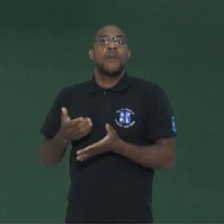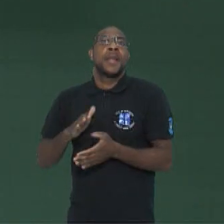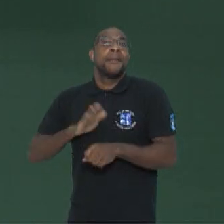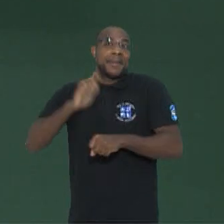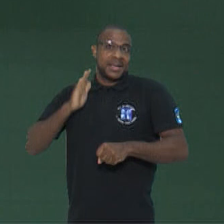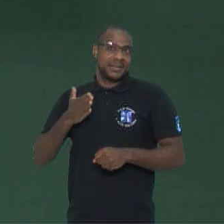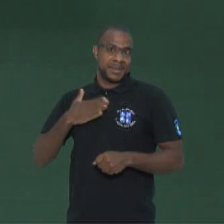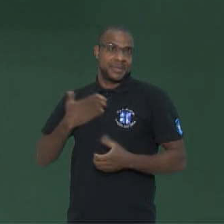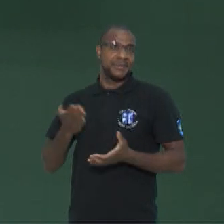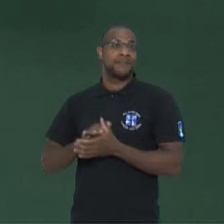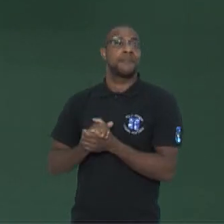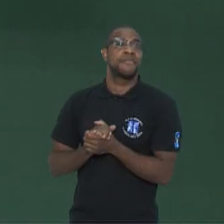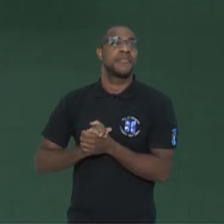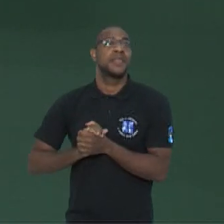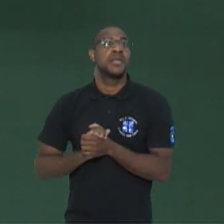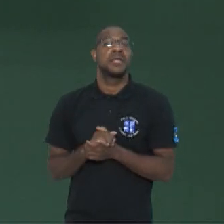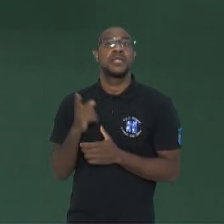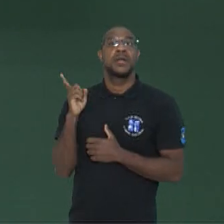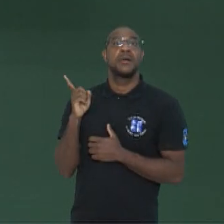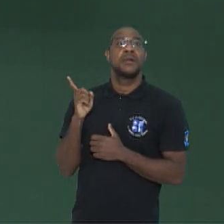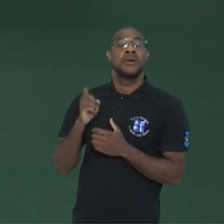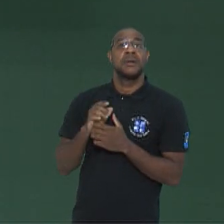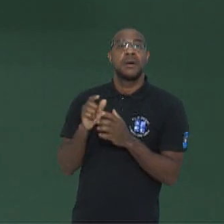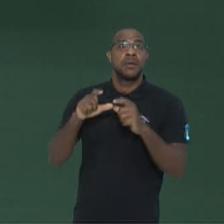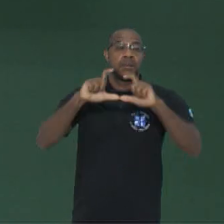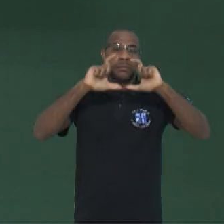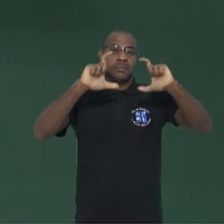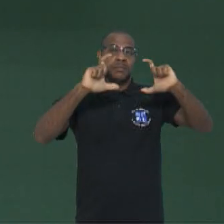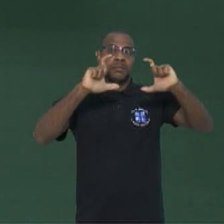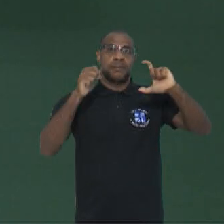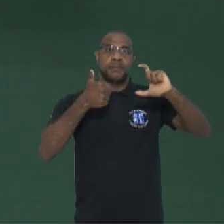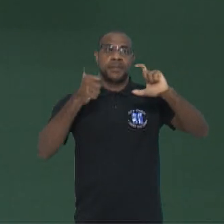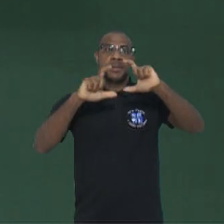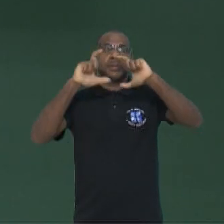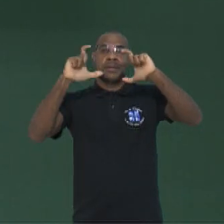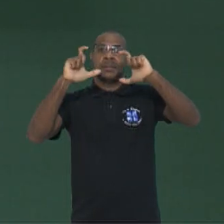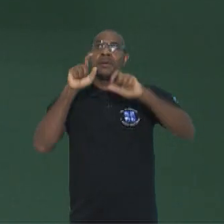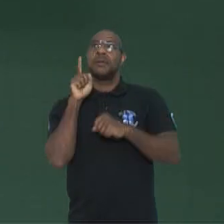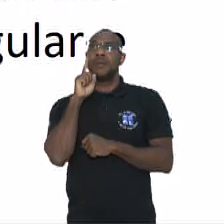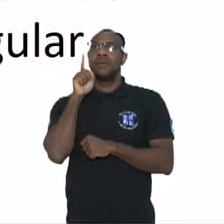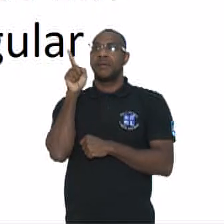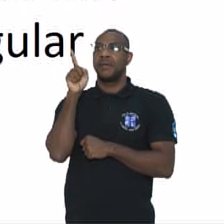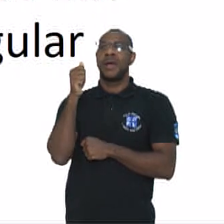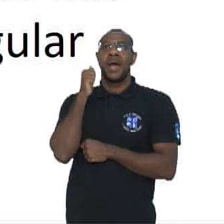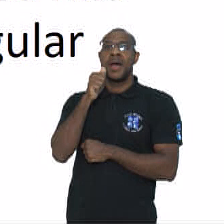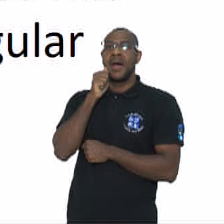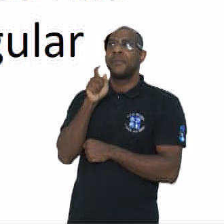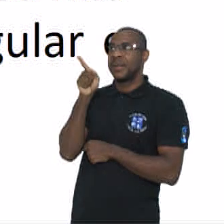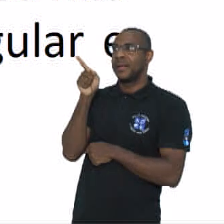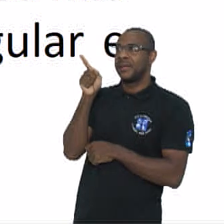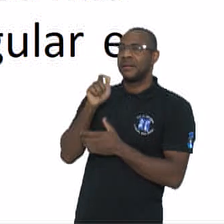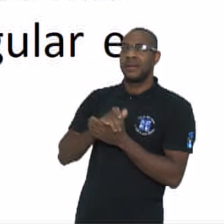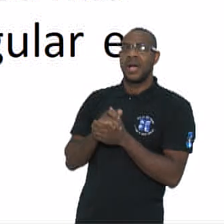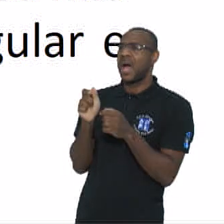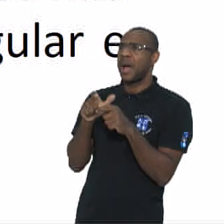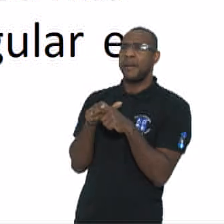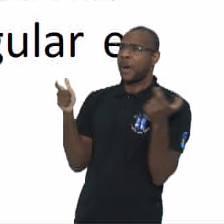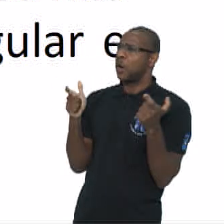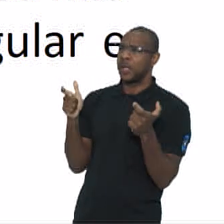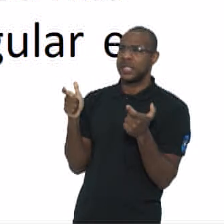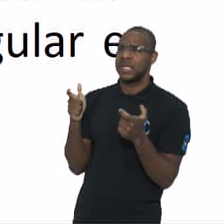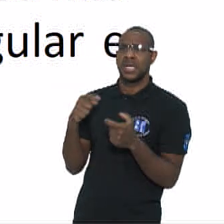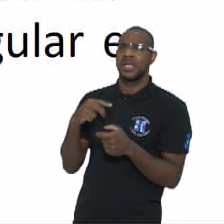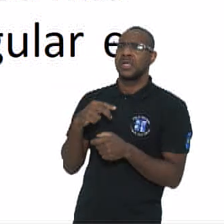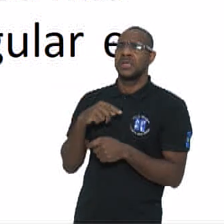mim. Então, veja, no primeiro quadrinho, a mulher fala para ele, né? A maioria dos gatos